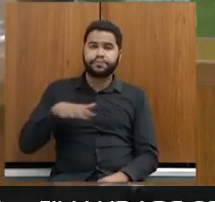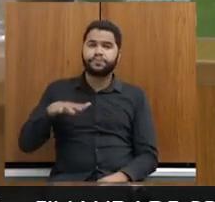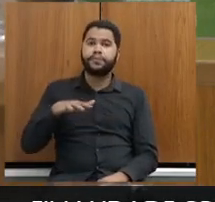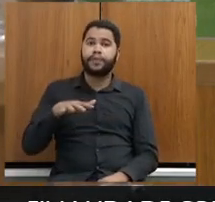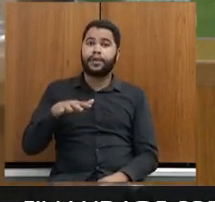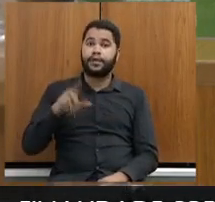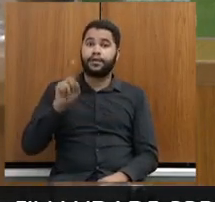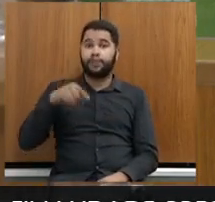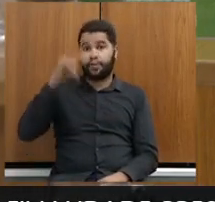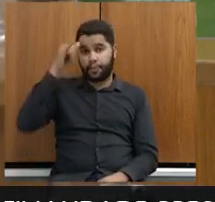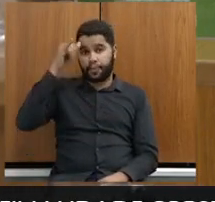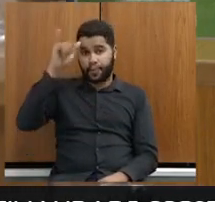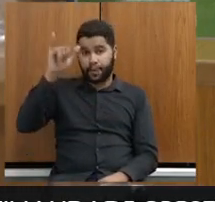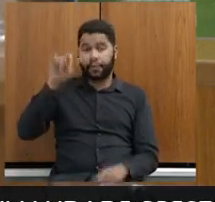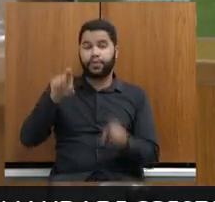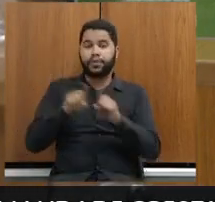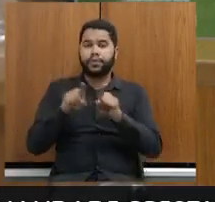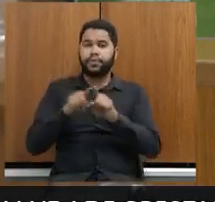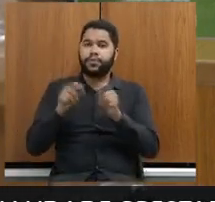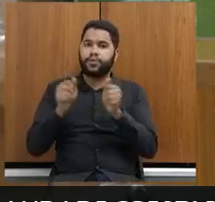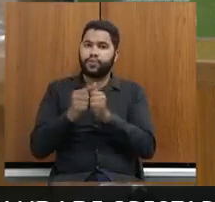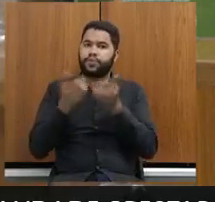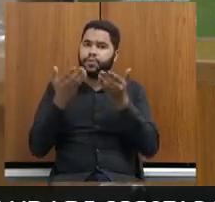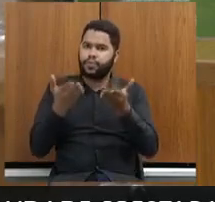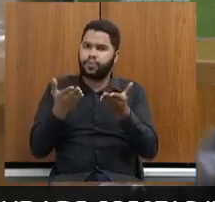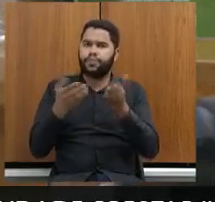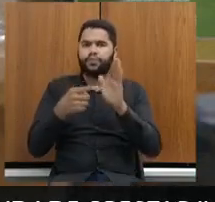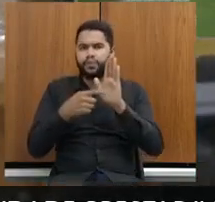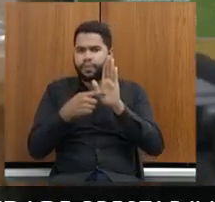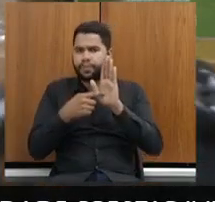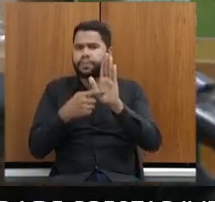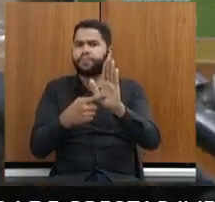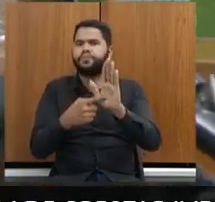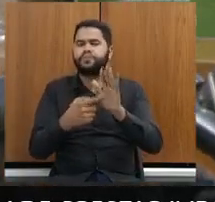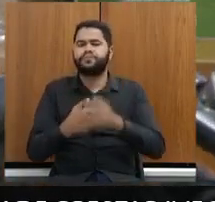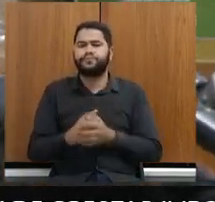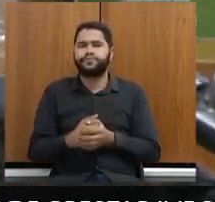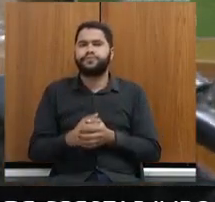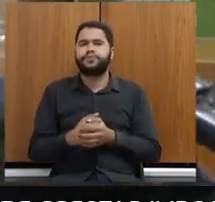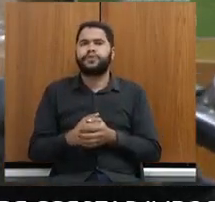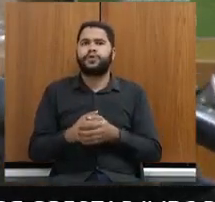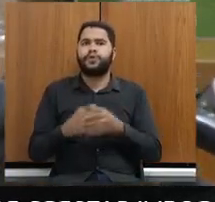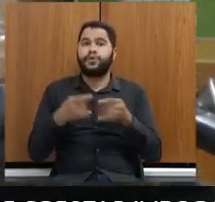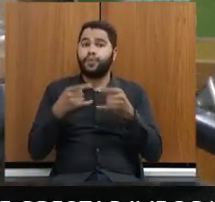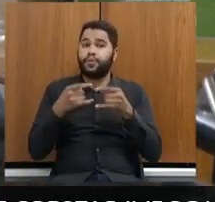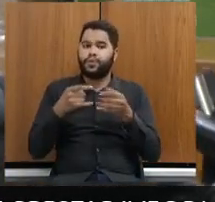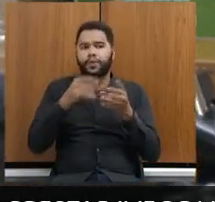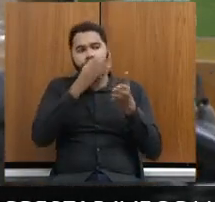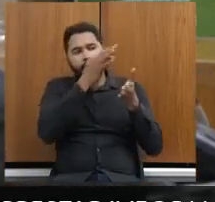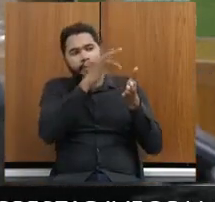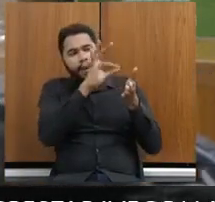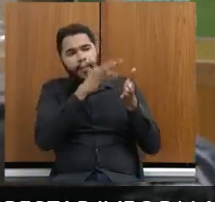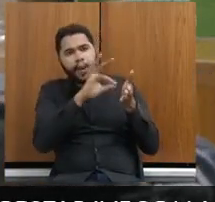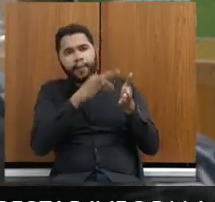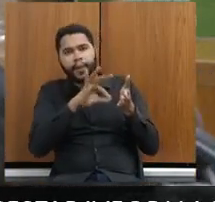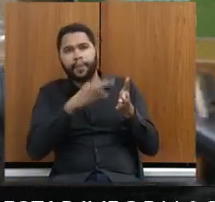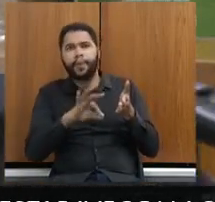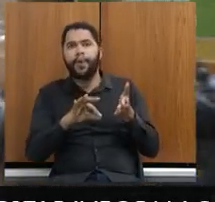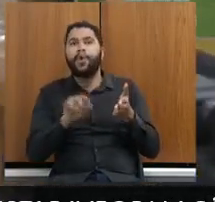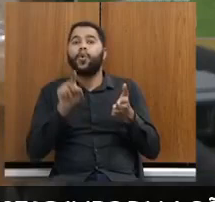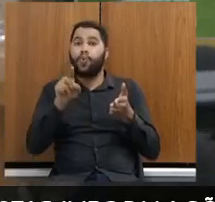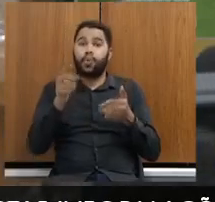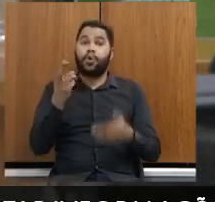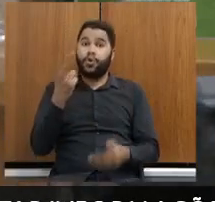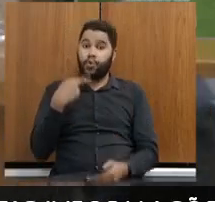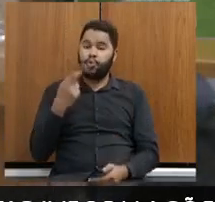motivos inclusive quando estive com vossa excelência eu levei ali 11 checkvist né não teve um que o